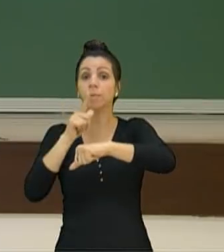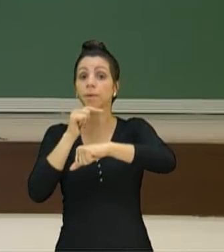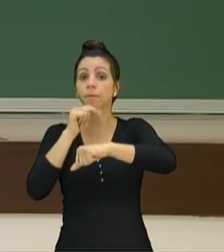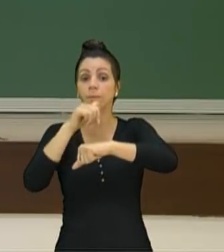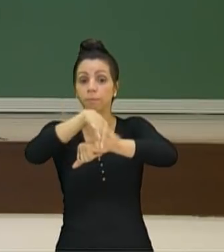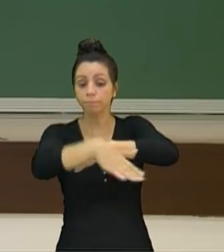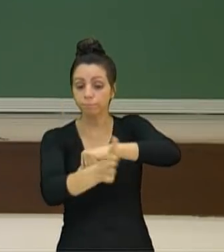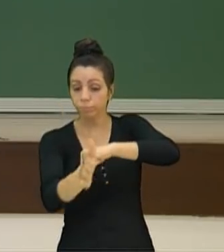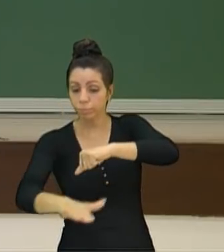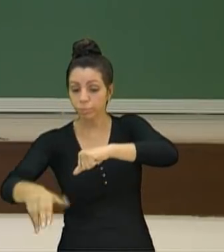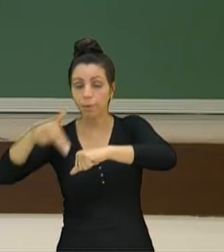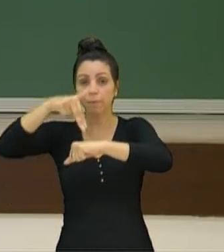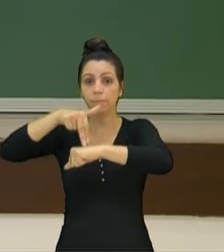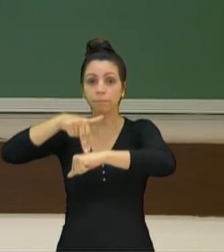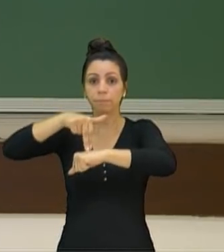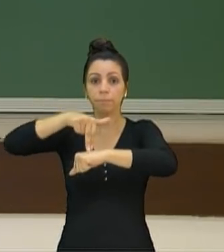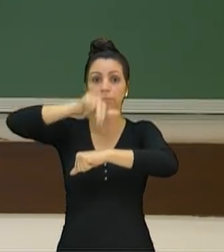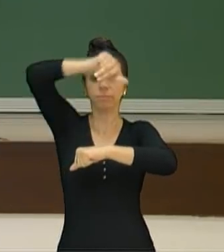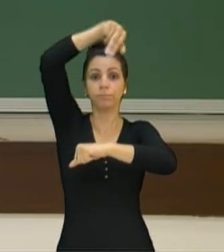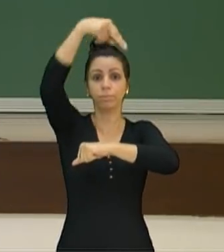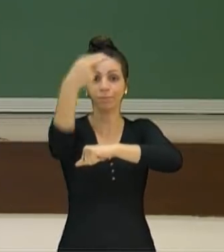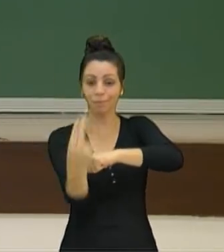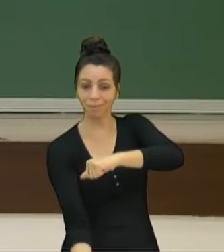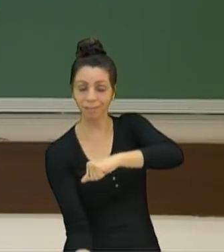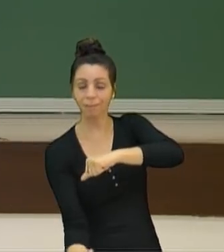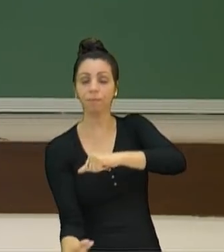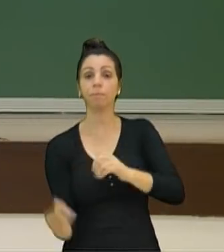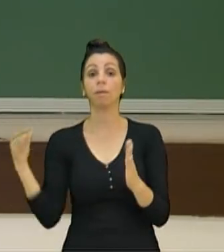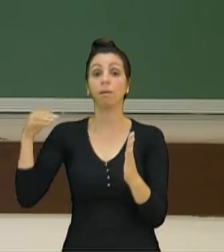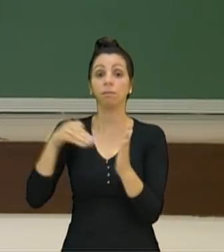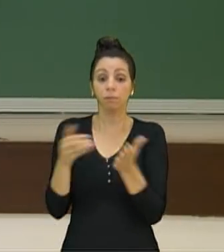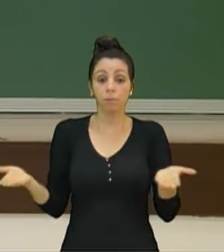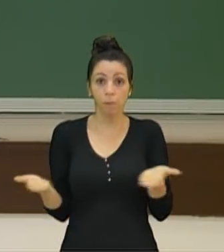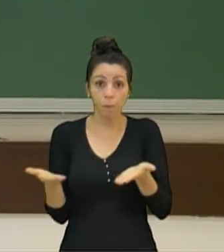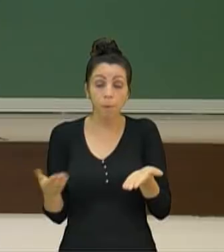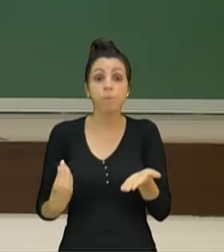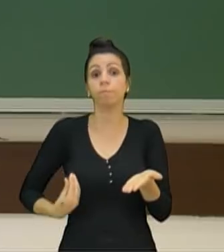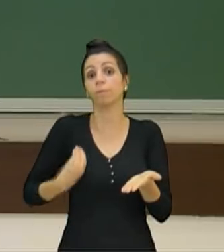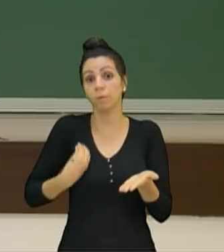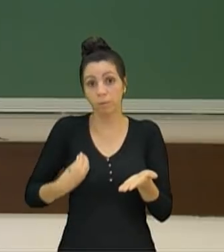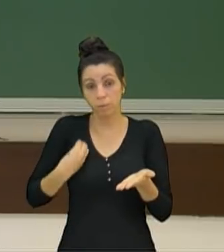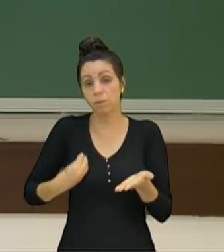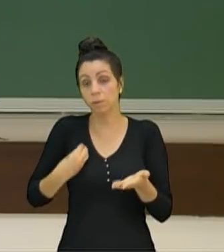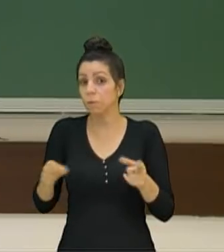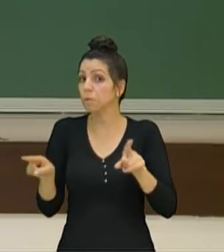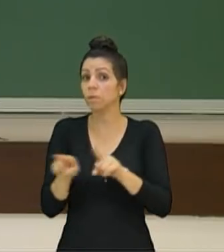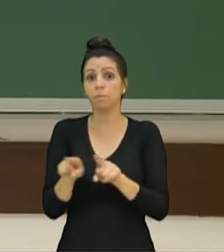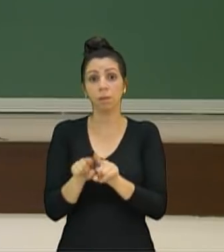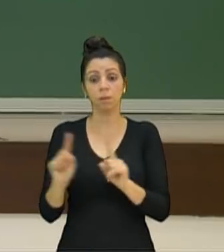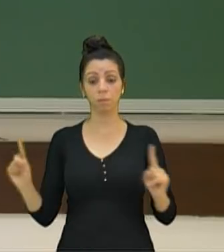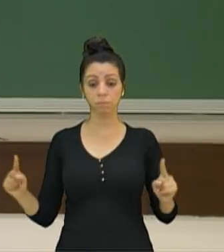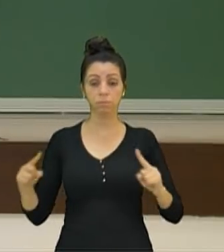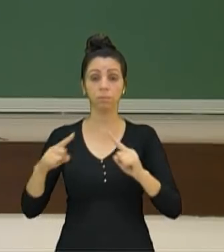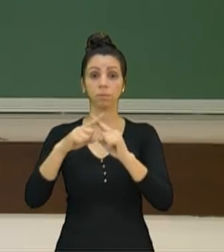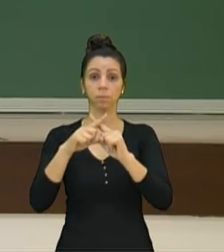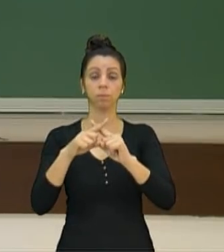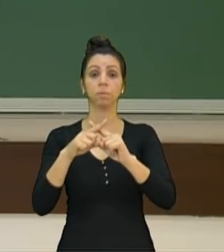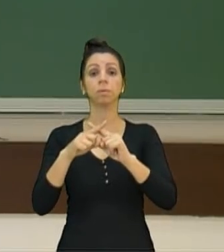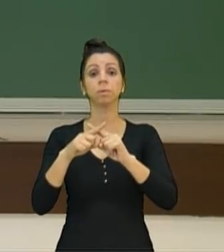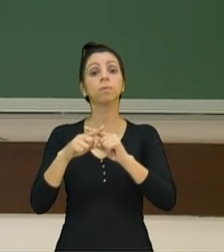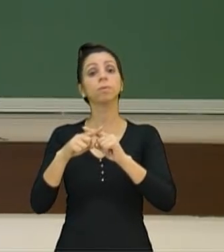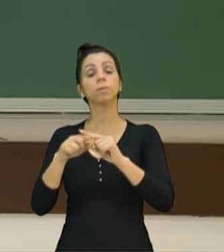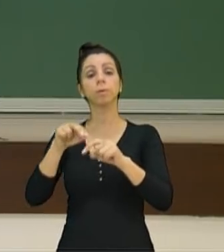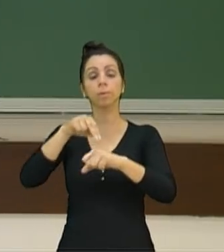mar. Até hoje ainda existe essa prática e existem até torneios do salto no